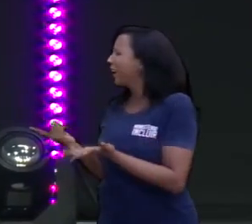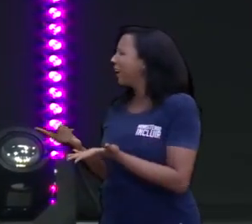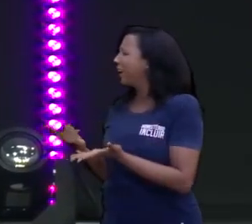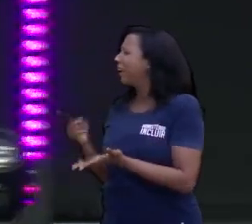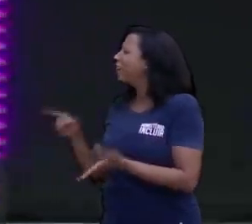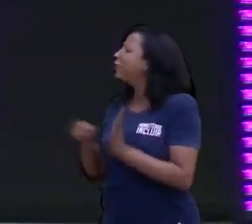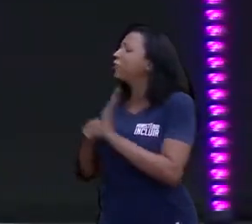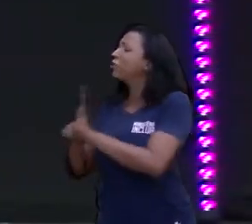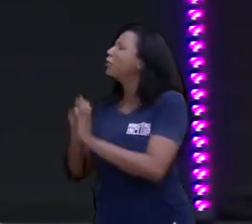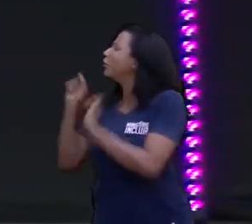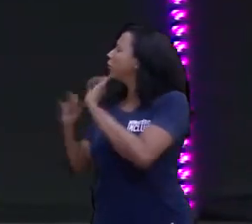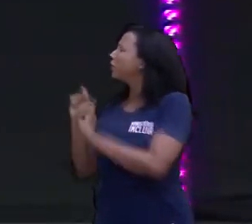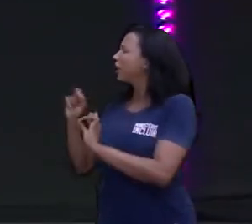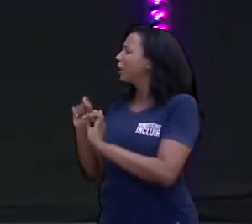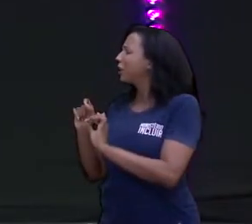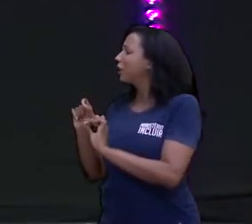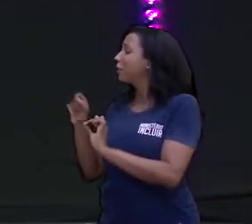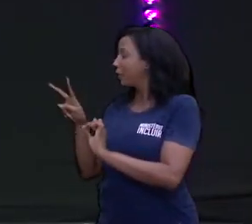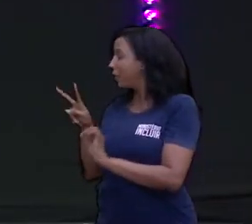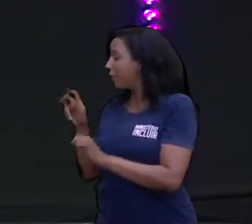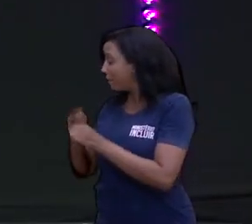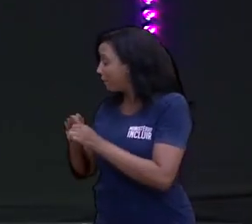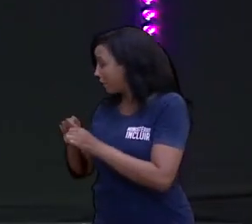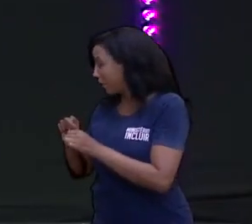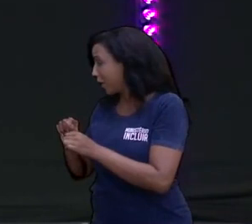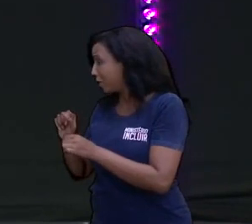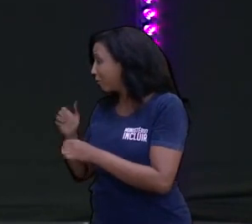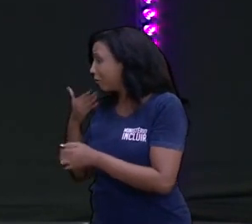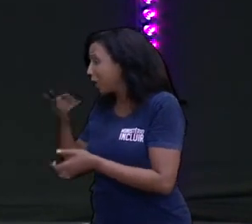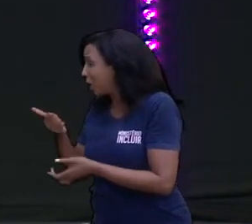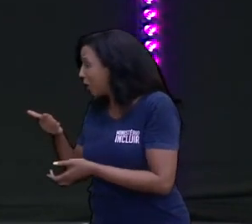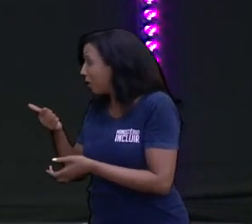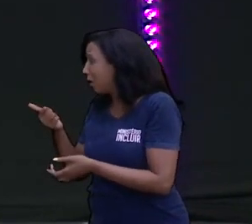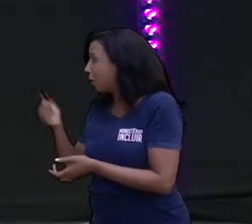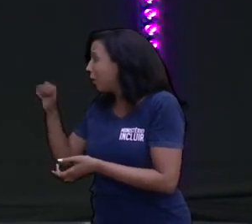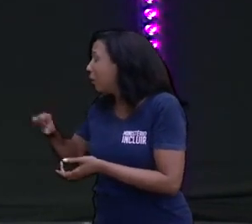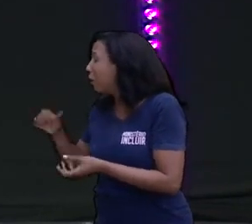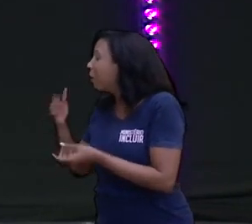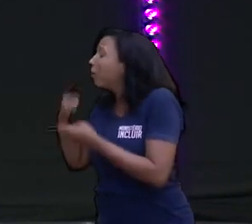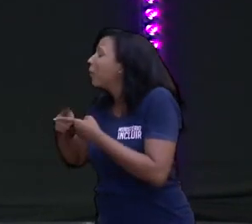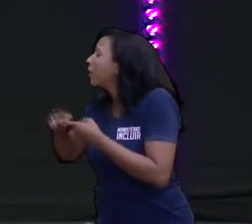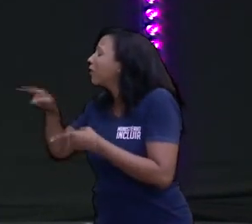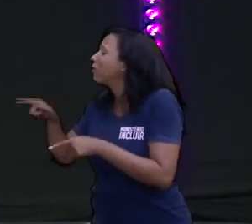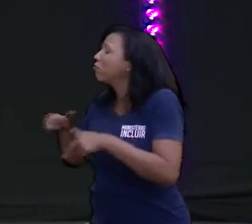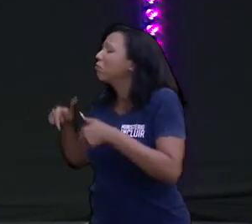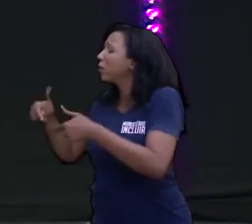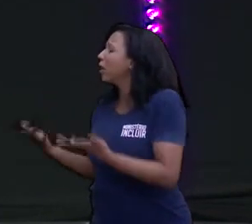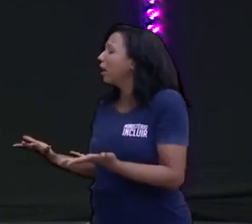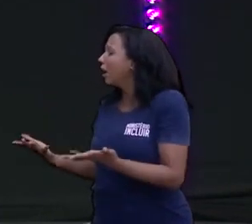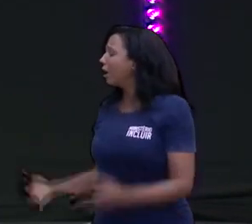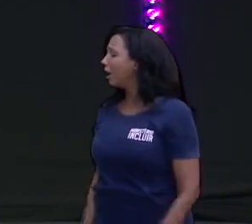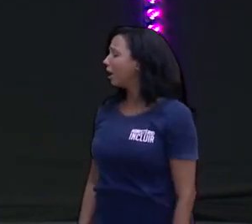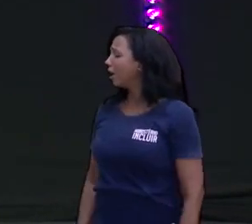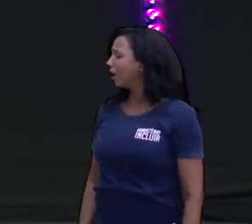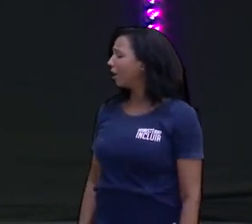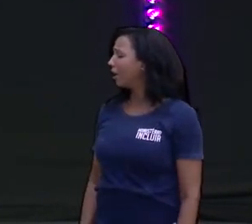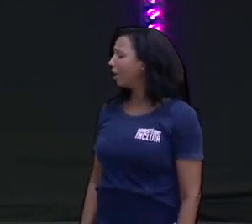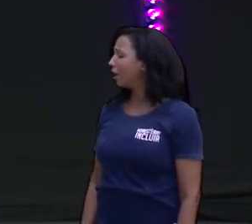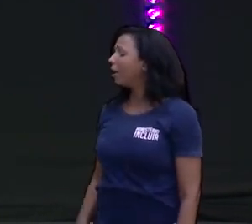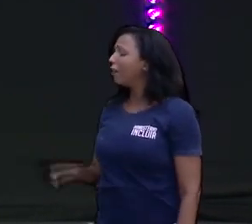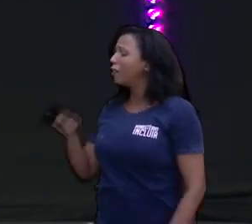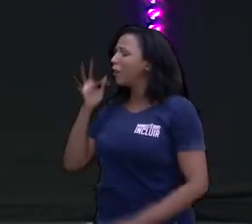melhorar a pessoa em que se você se torna tão mal quanto ele mal pelo que ele fez você é mal